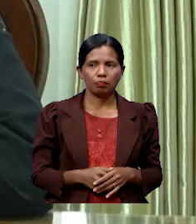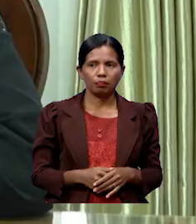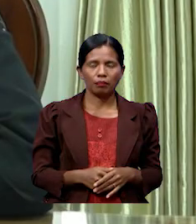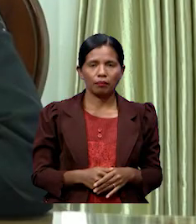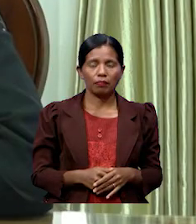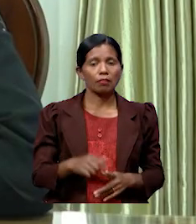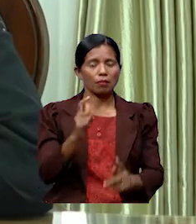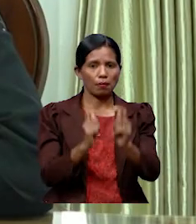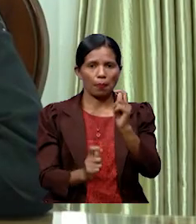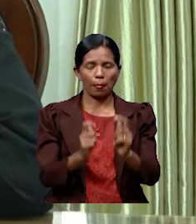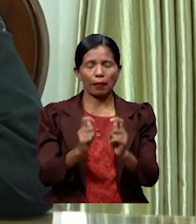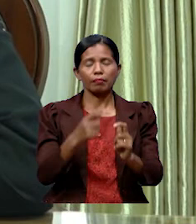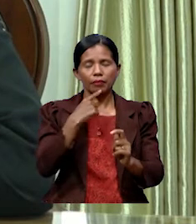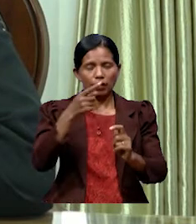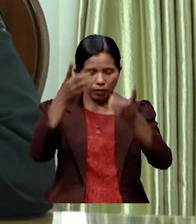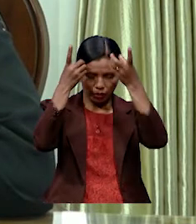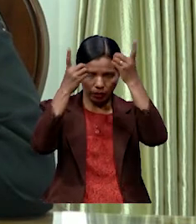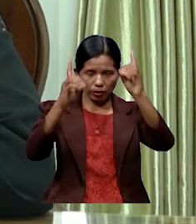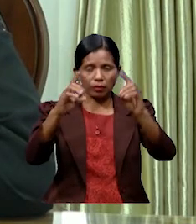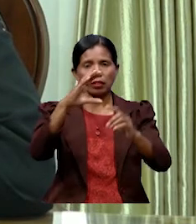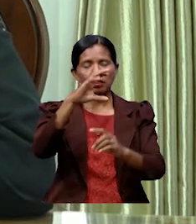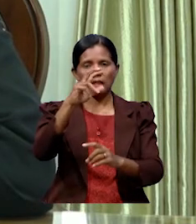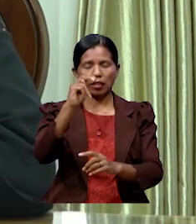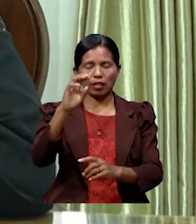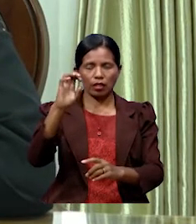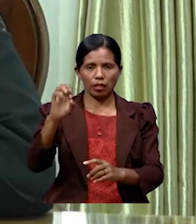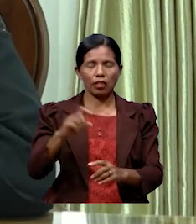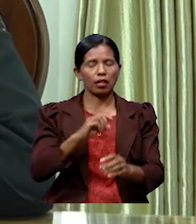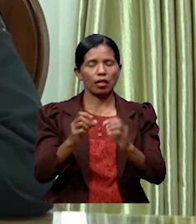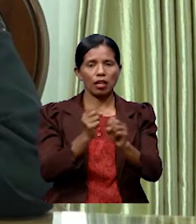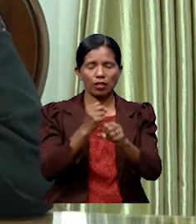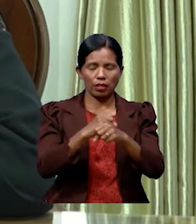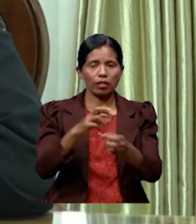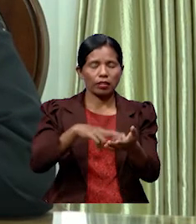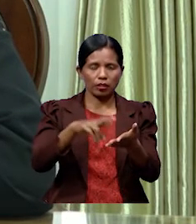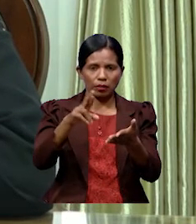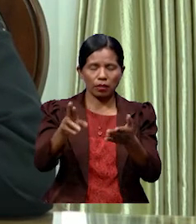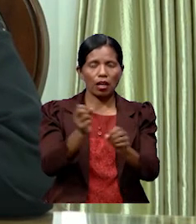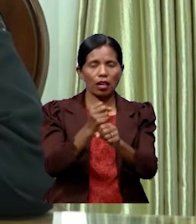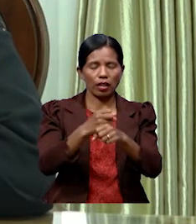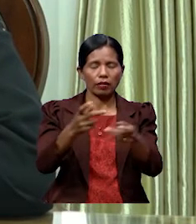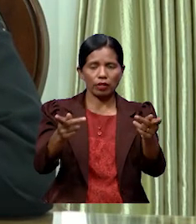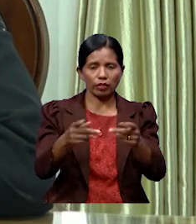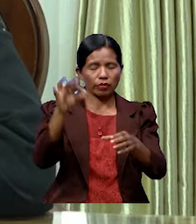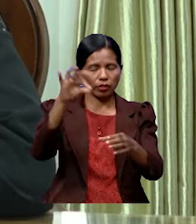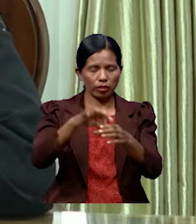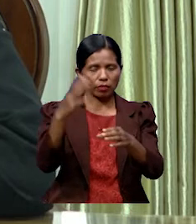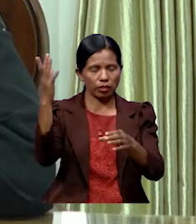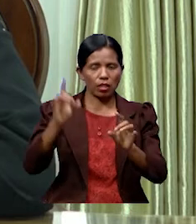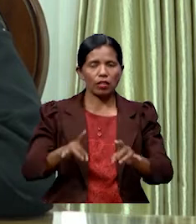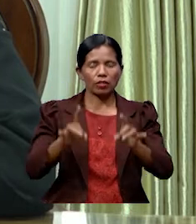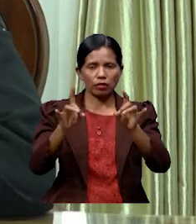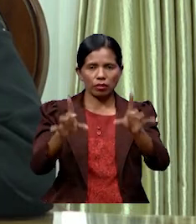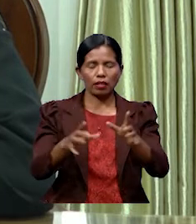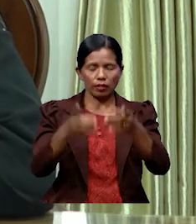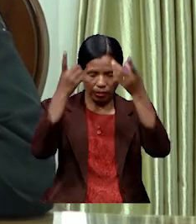Tribunal Recurso considera a decisão da Comissão Nacional de Eleição nebela permite o recenseamento no estabelece centro de votação em Austrália, ne nulo. Decisão do